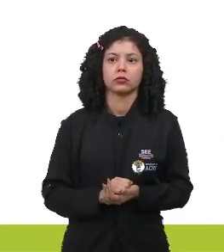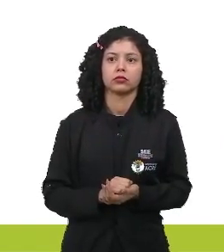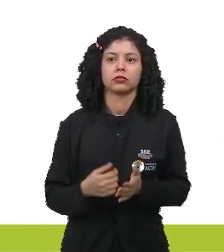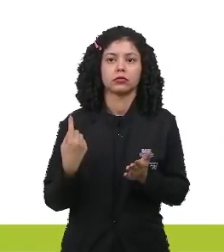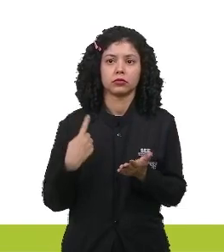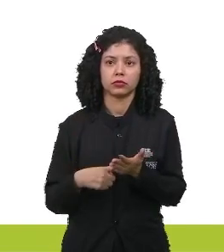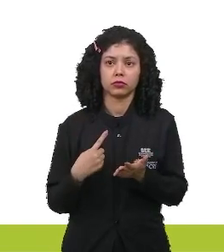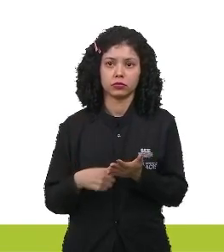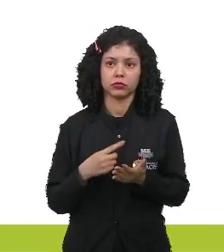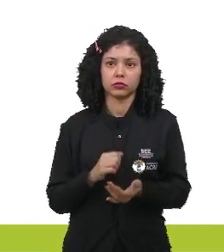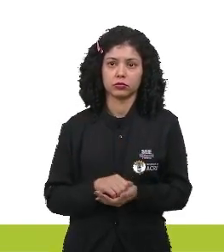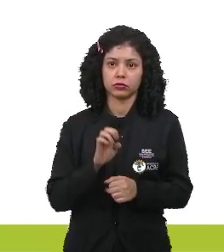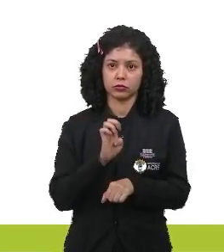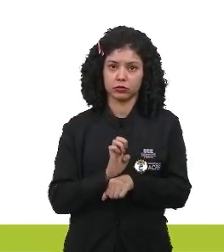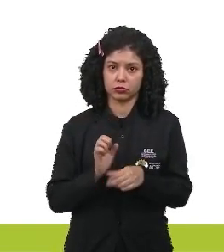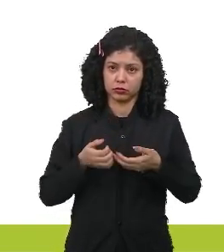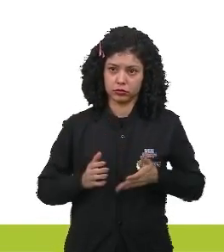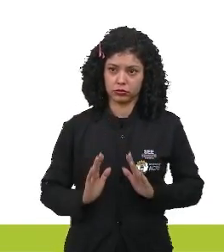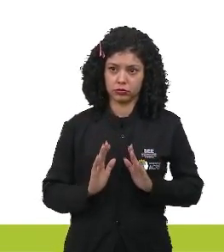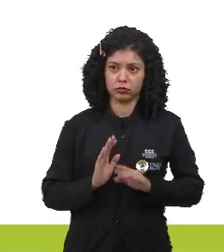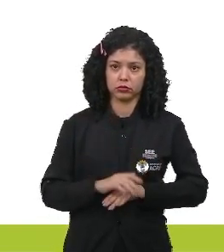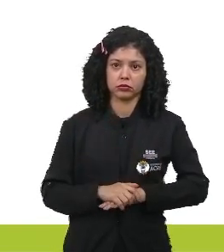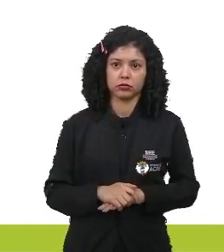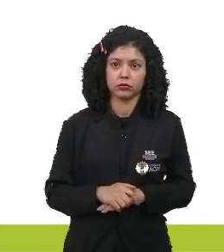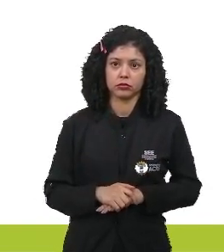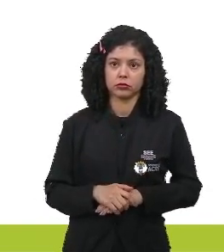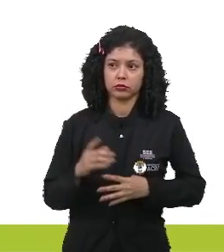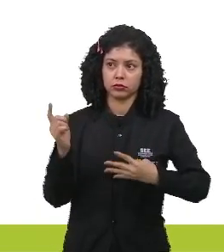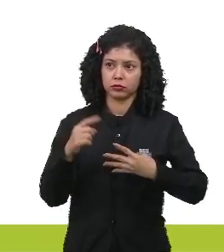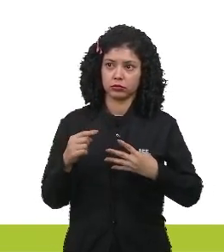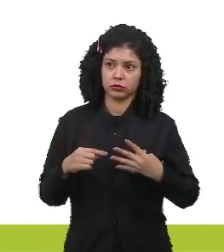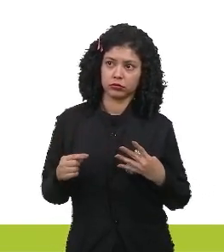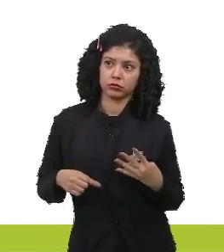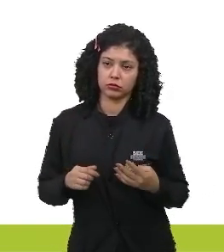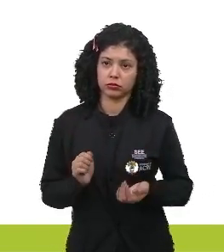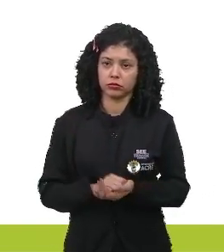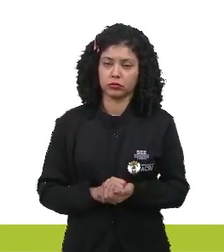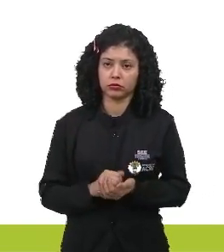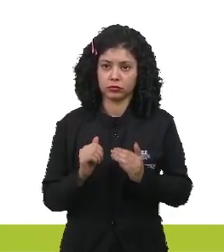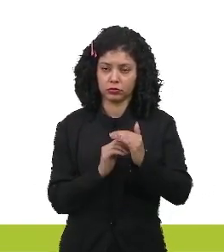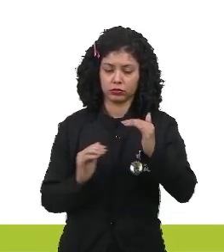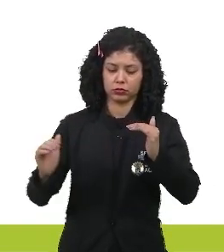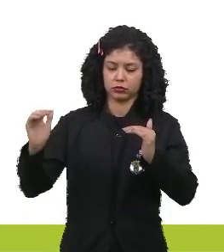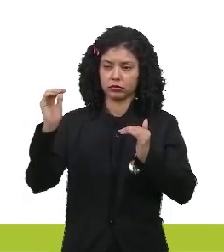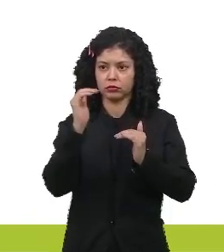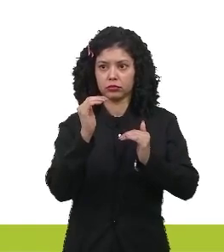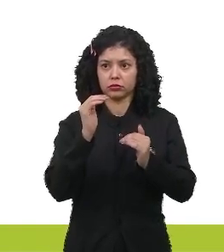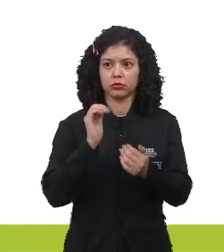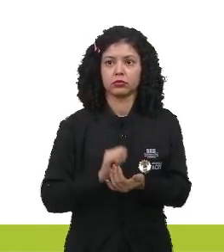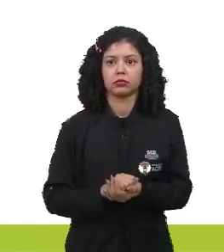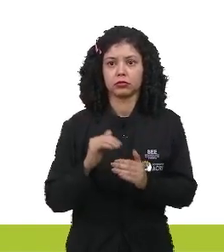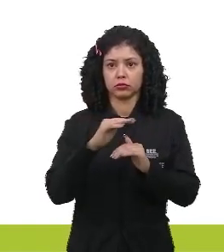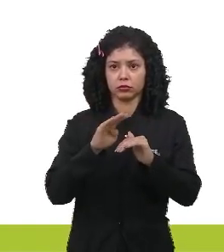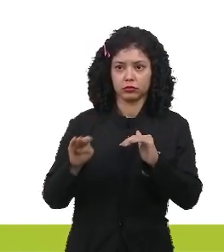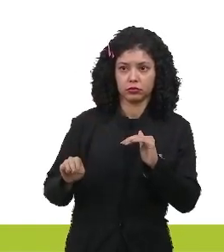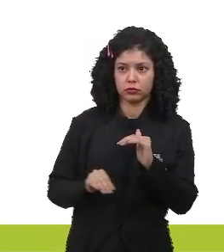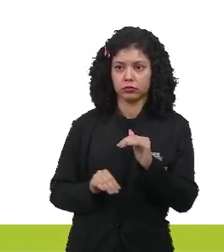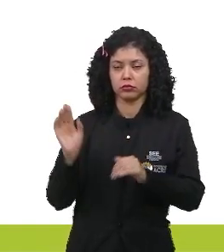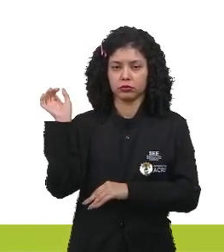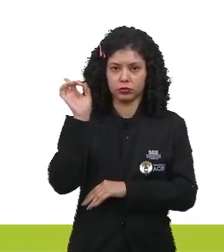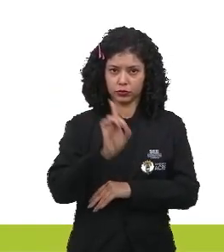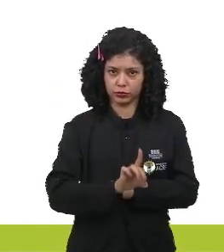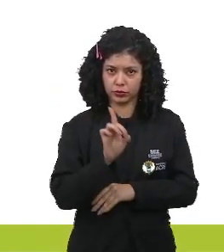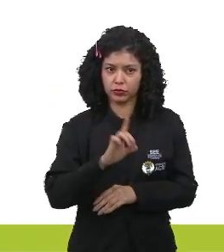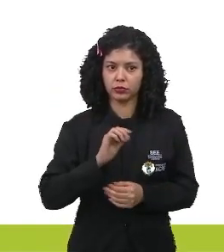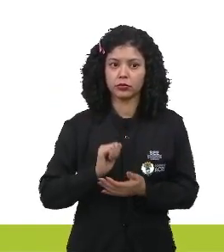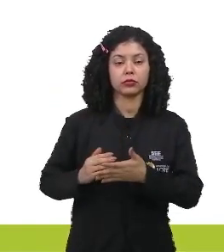acordo com o estado de natureza são os quadros acima e os quadros abaixo o estado de direito